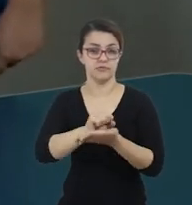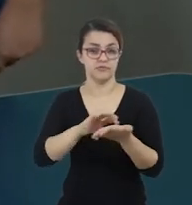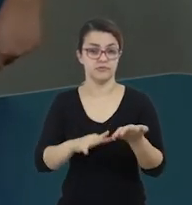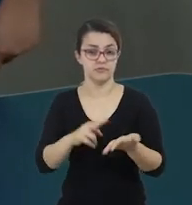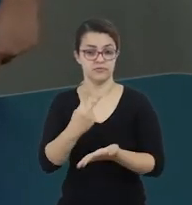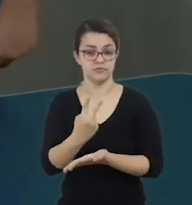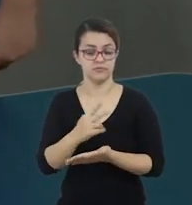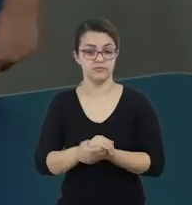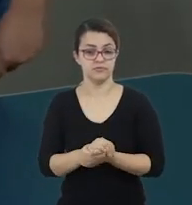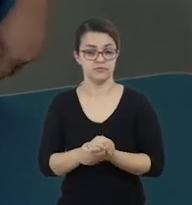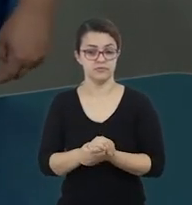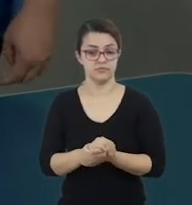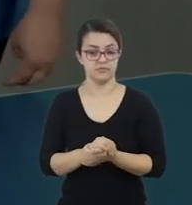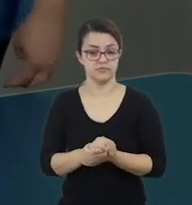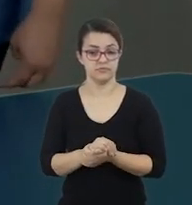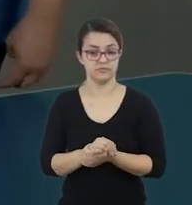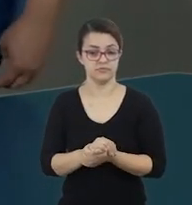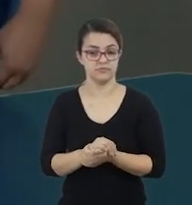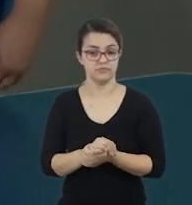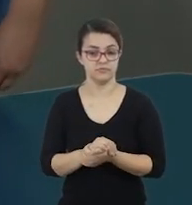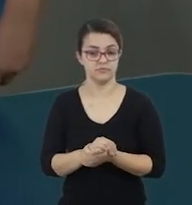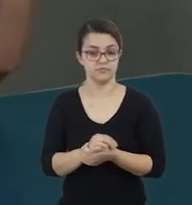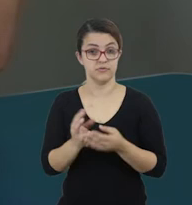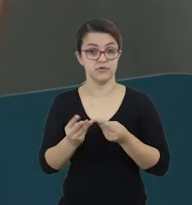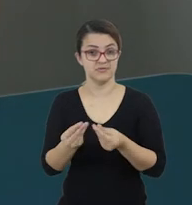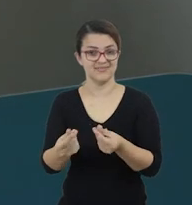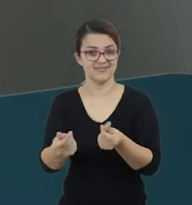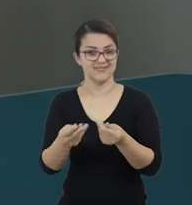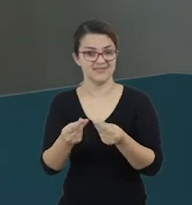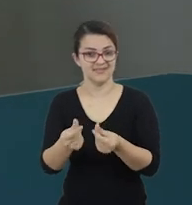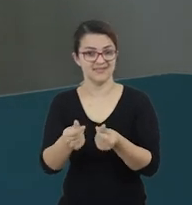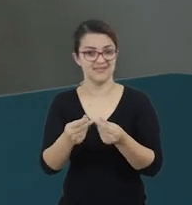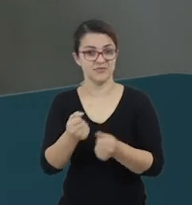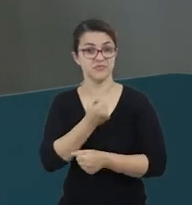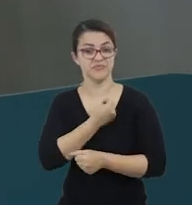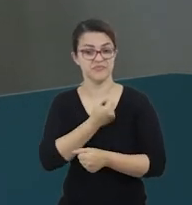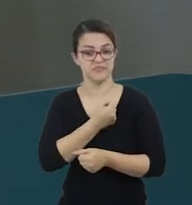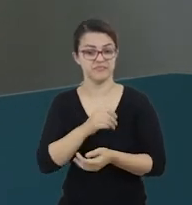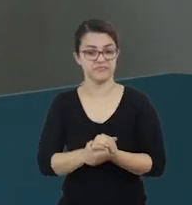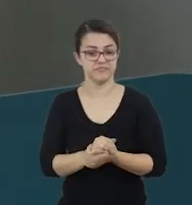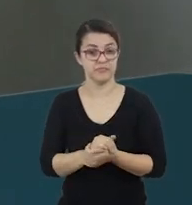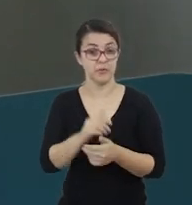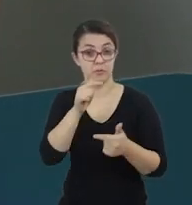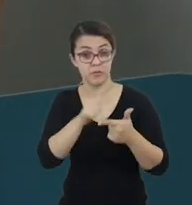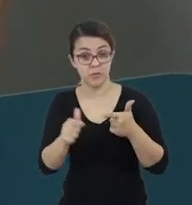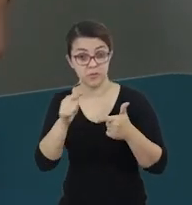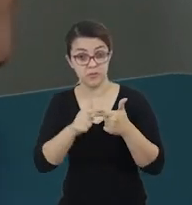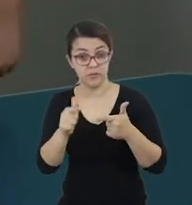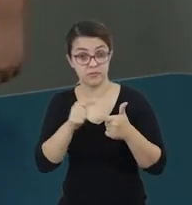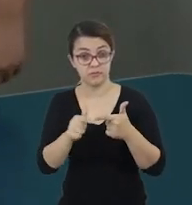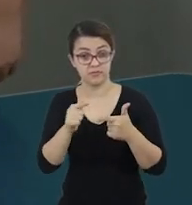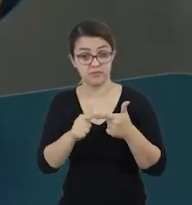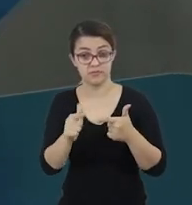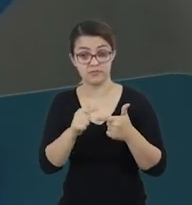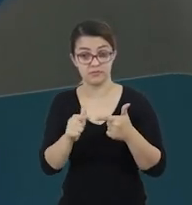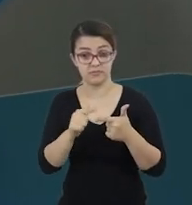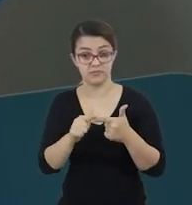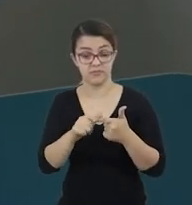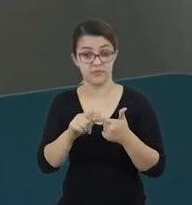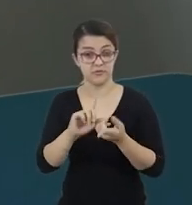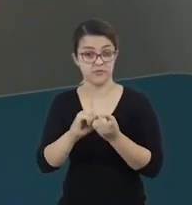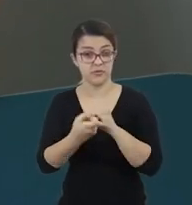Atividade 2. Desfazendo operações. Nessa atividade, você resolverá situações e problemas que envolvem